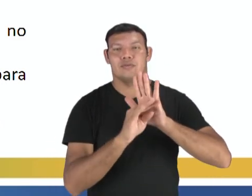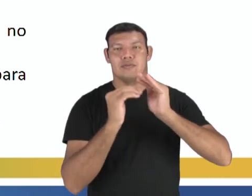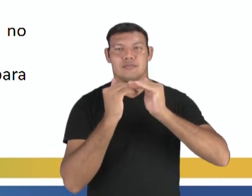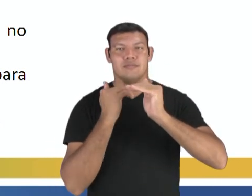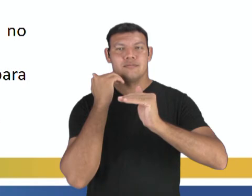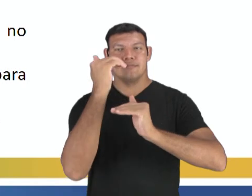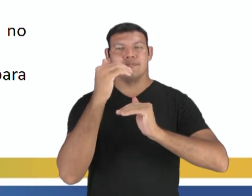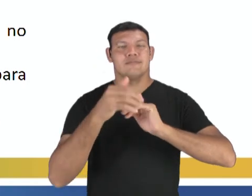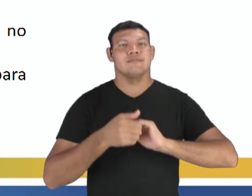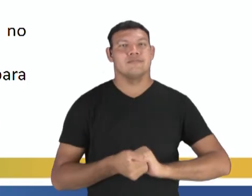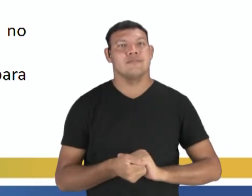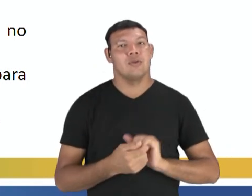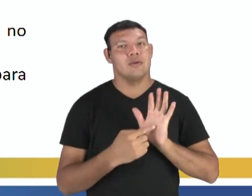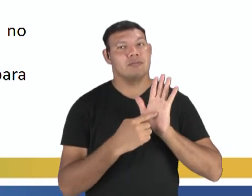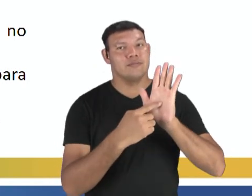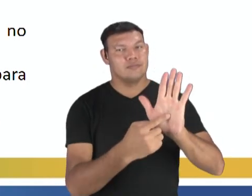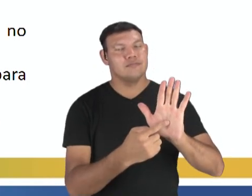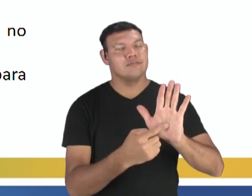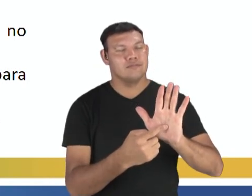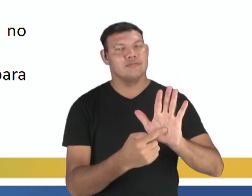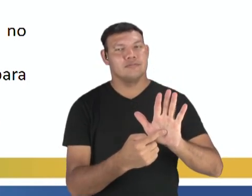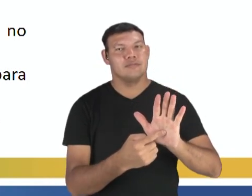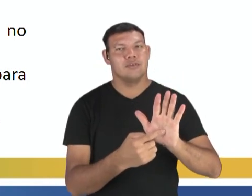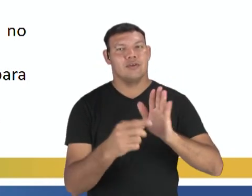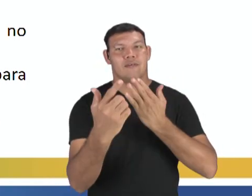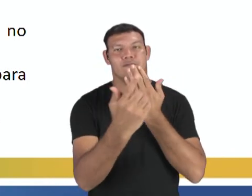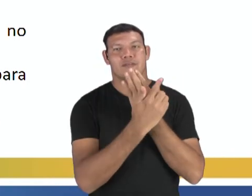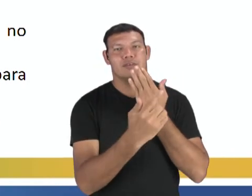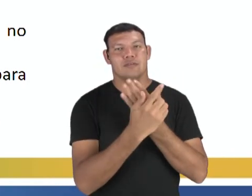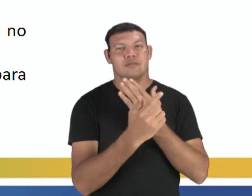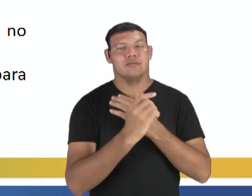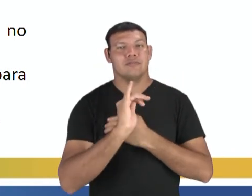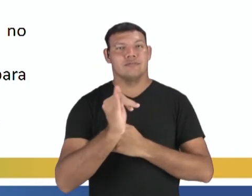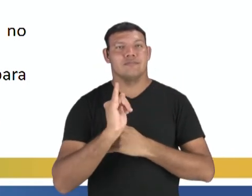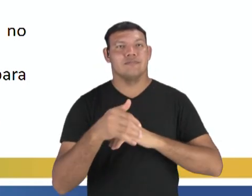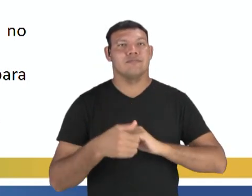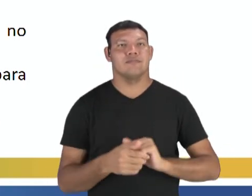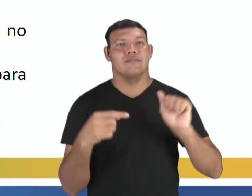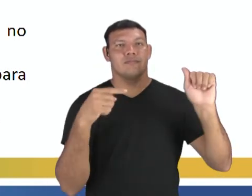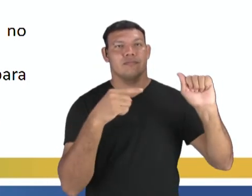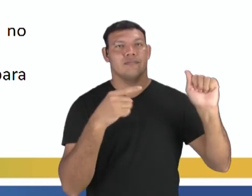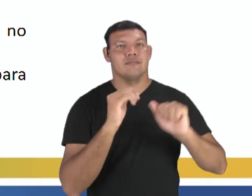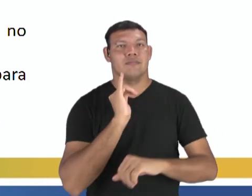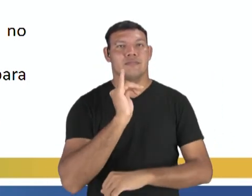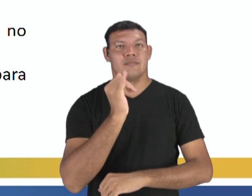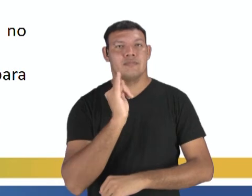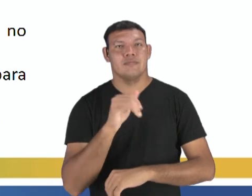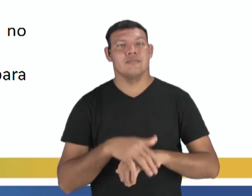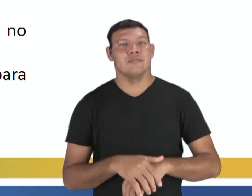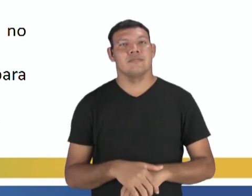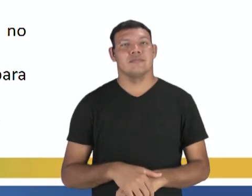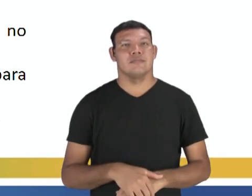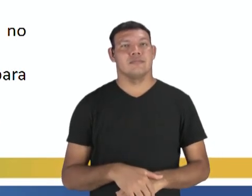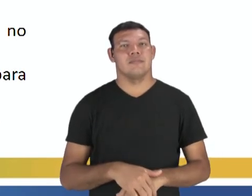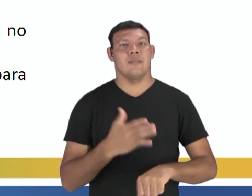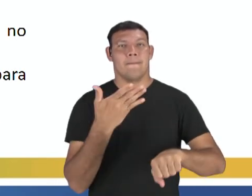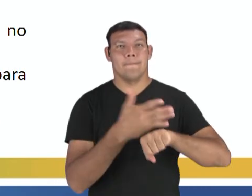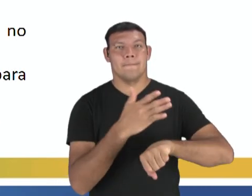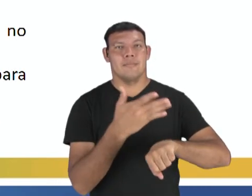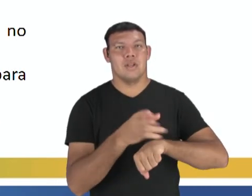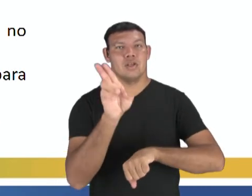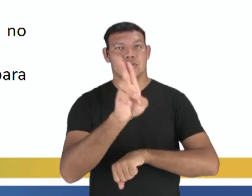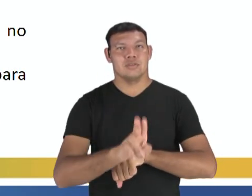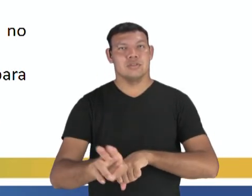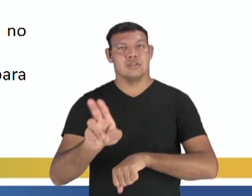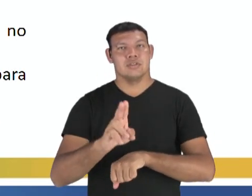pedindo que a gente indique o papel do narrador. Aí nós temos lá a letra A. O narrador tem senso pátrico,